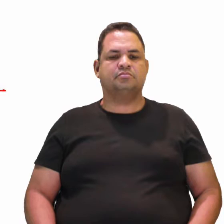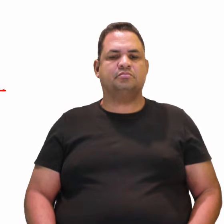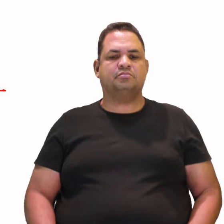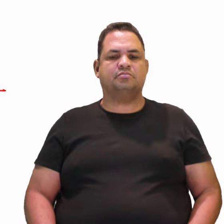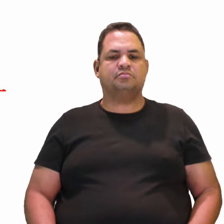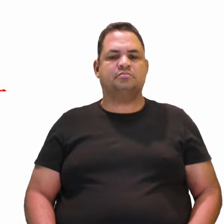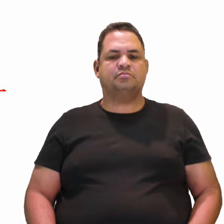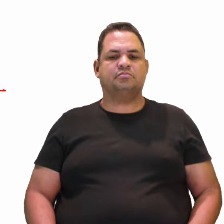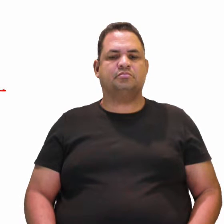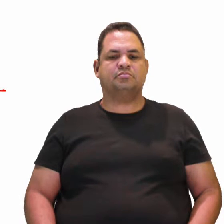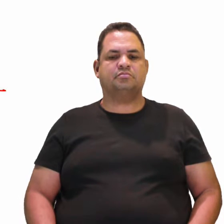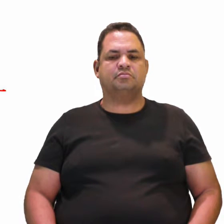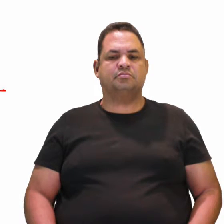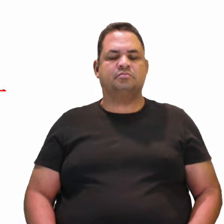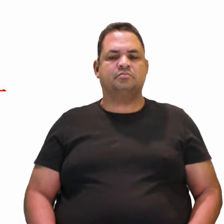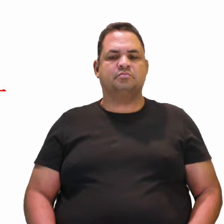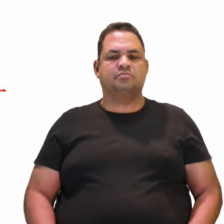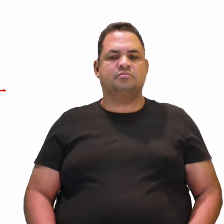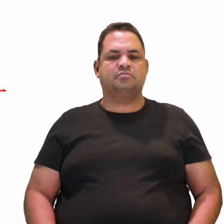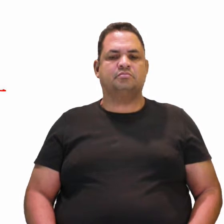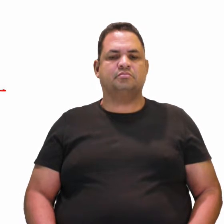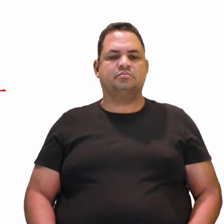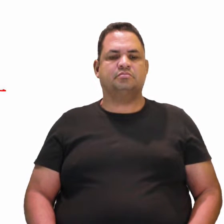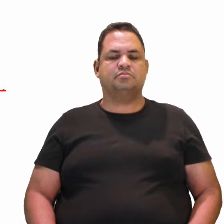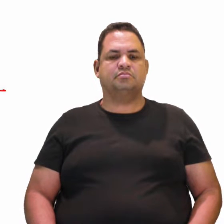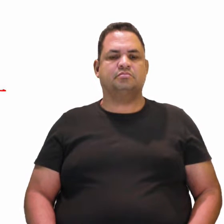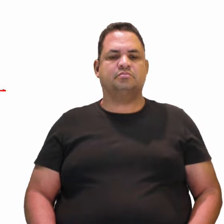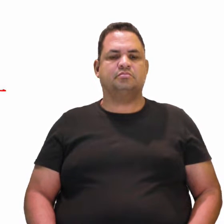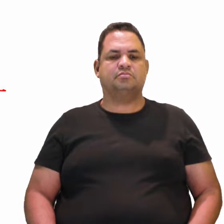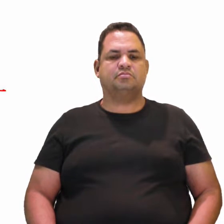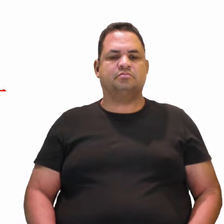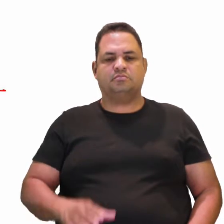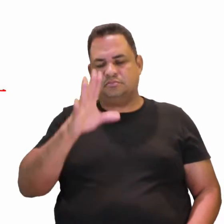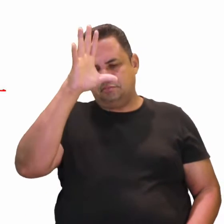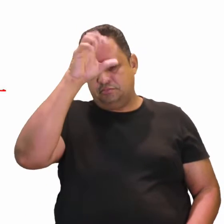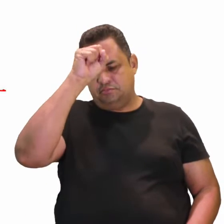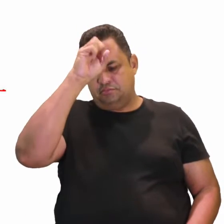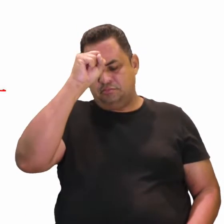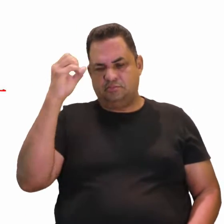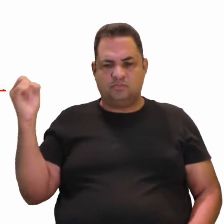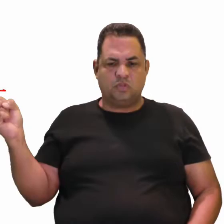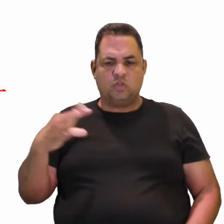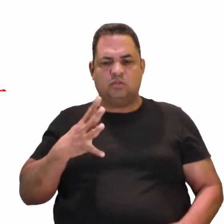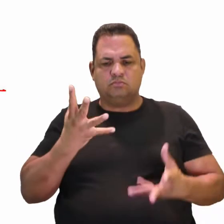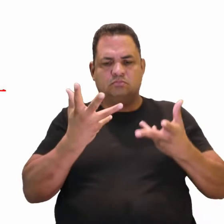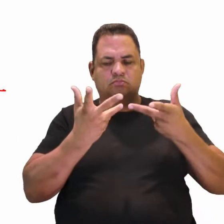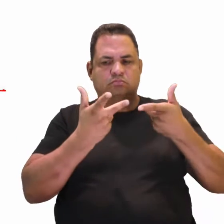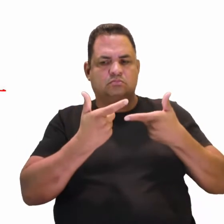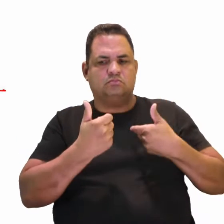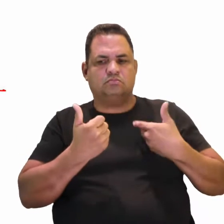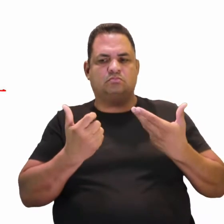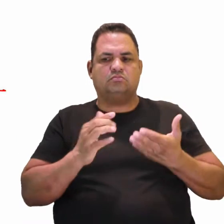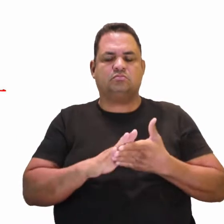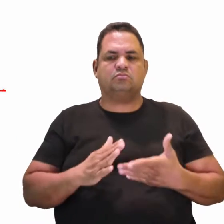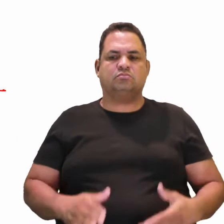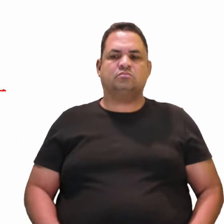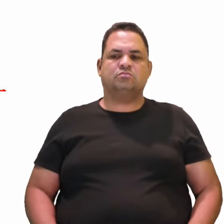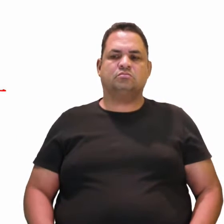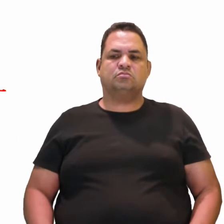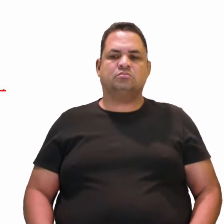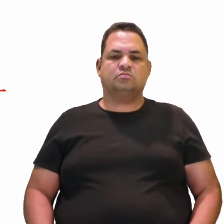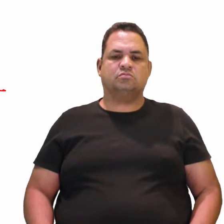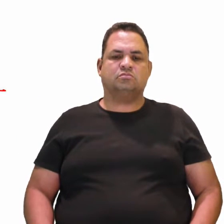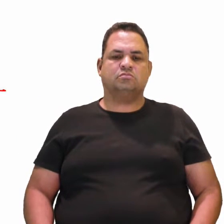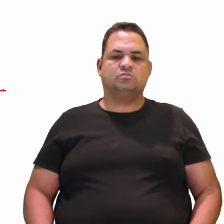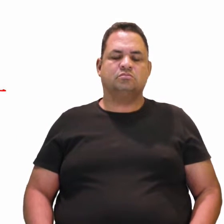or take on a challenge to meet a goal. Ou seja, aprender uma nova habilidade or take